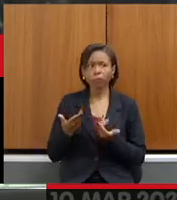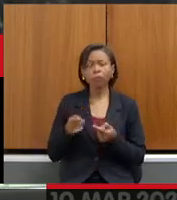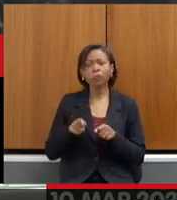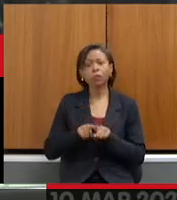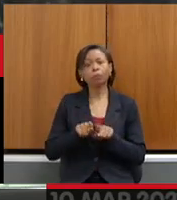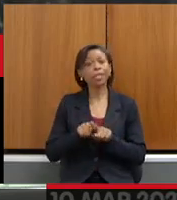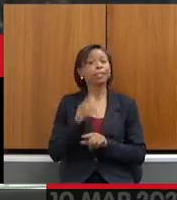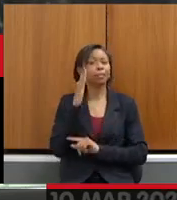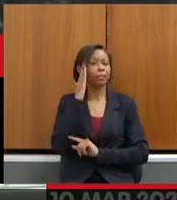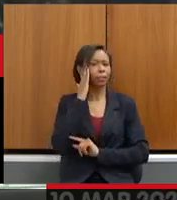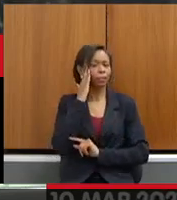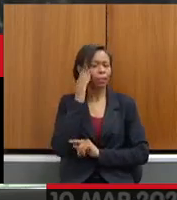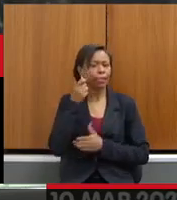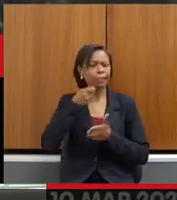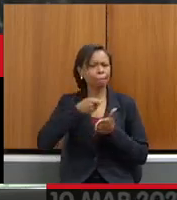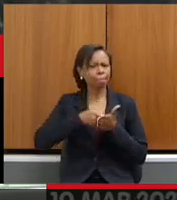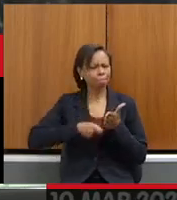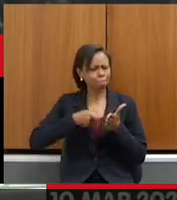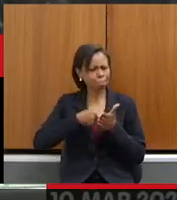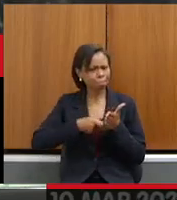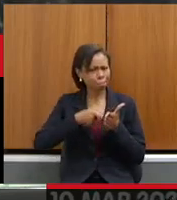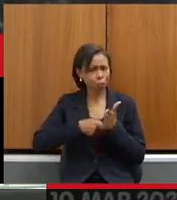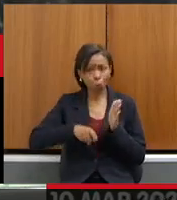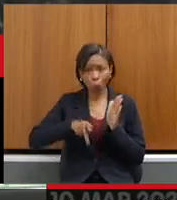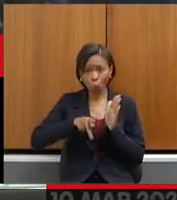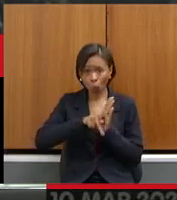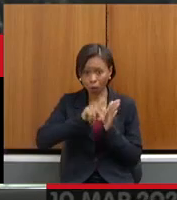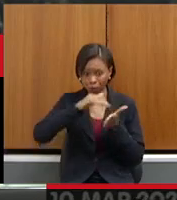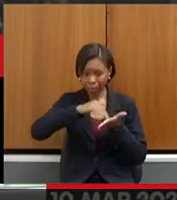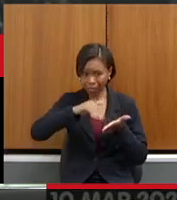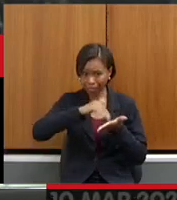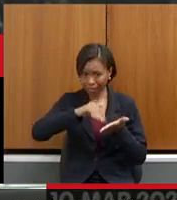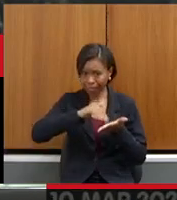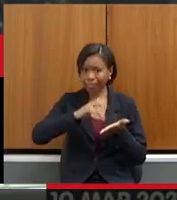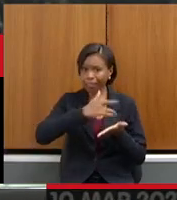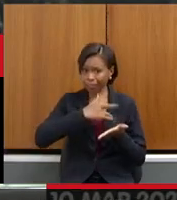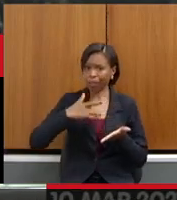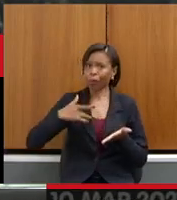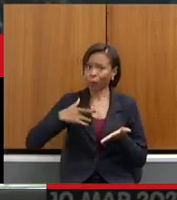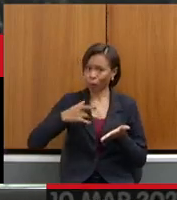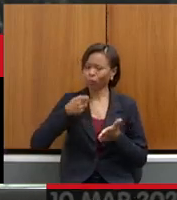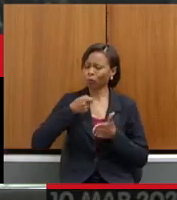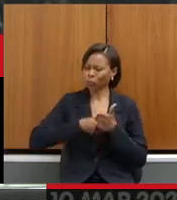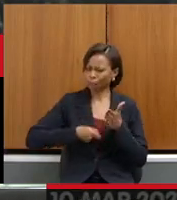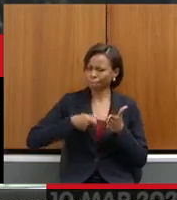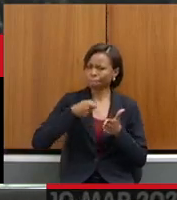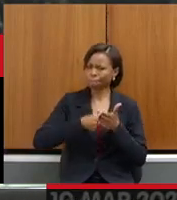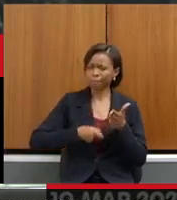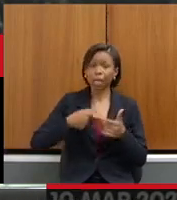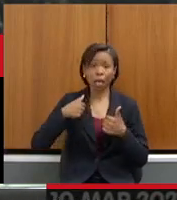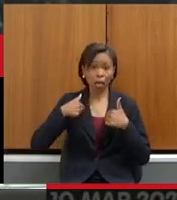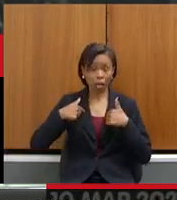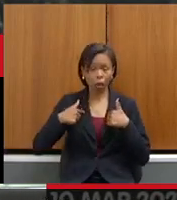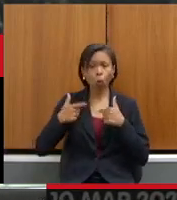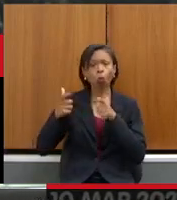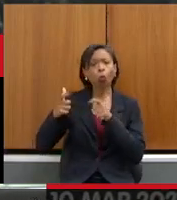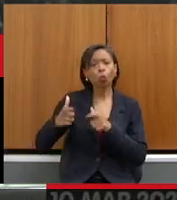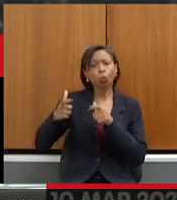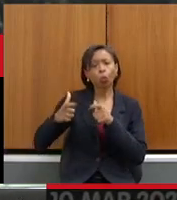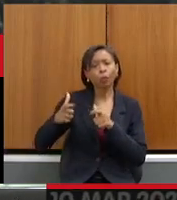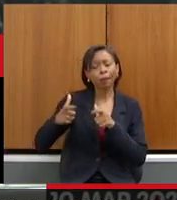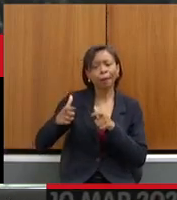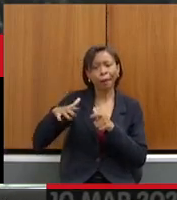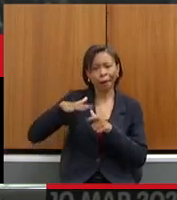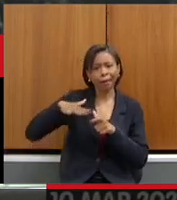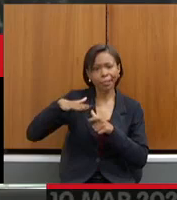da luta que a secretaria tem enfrentado né Eu sou de uma região que está agora na onda